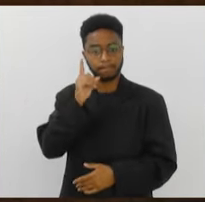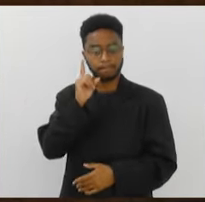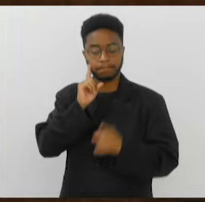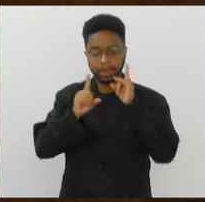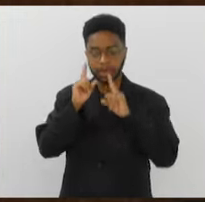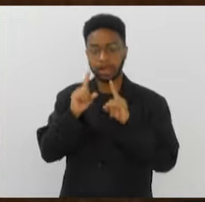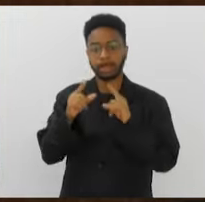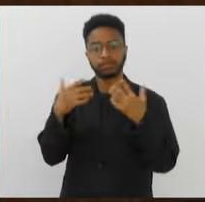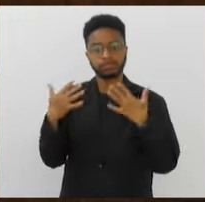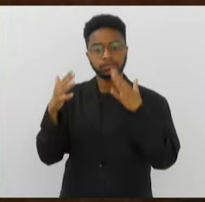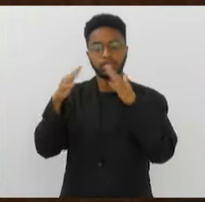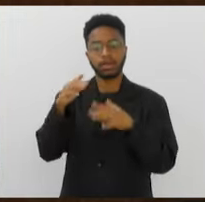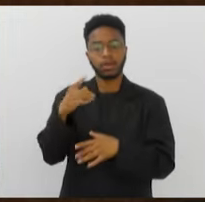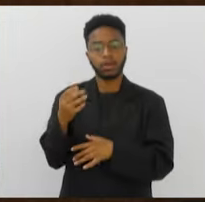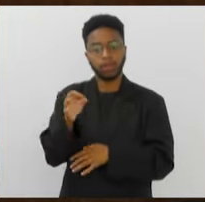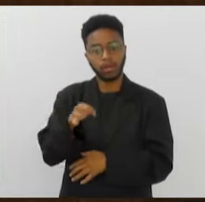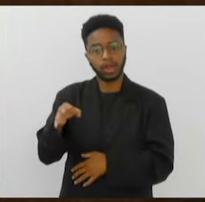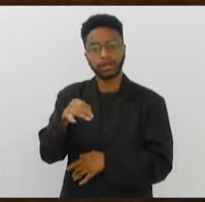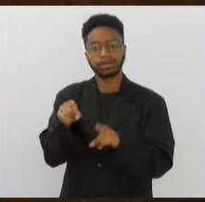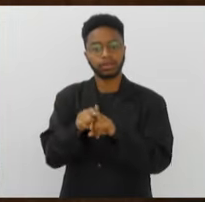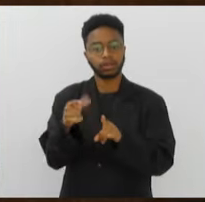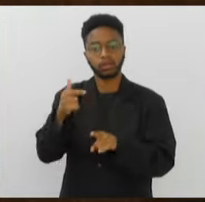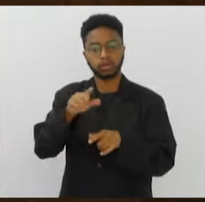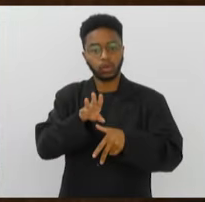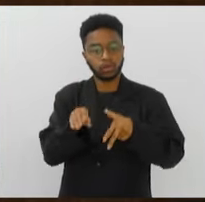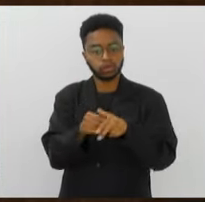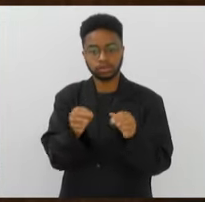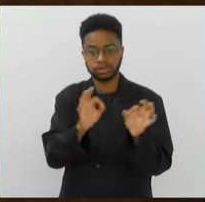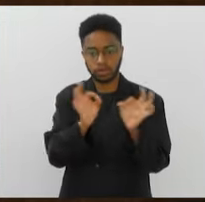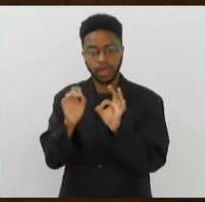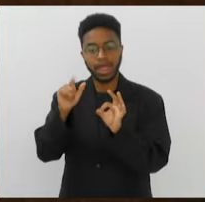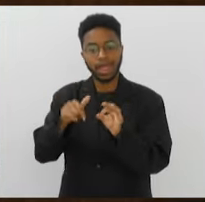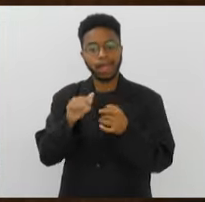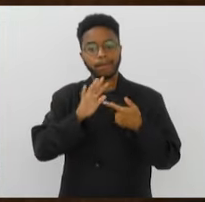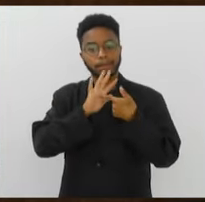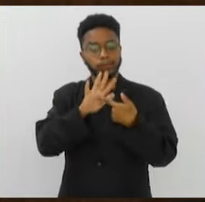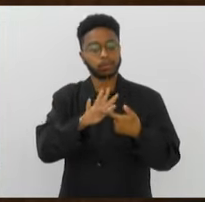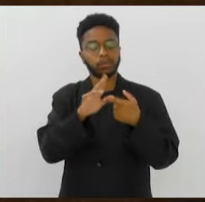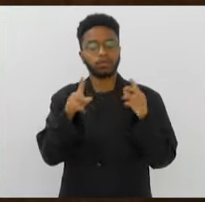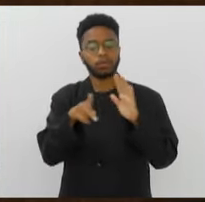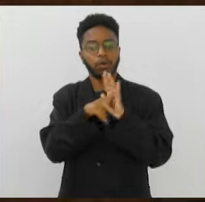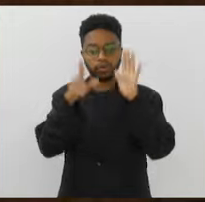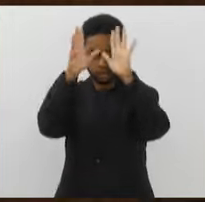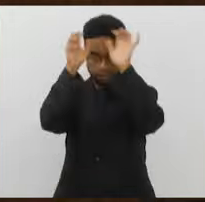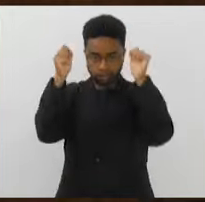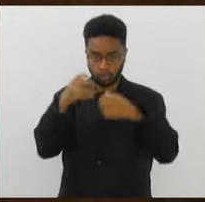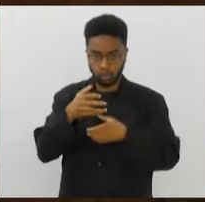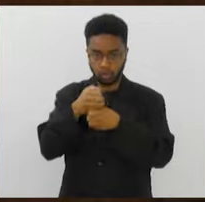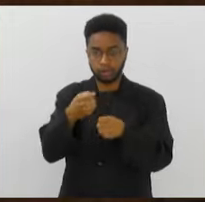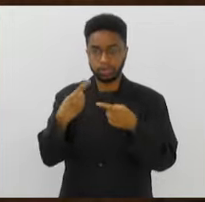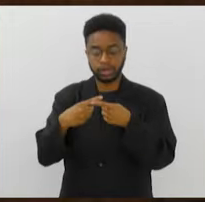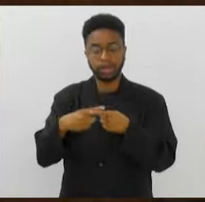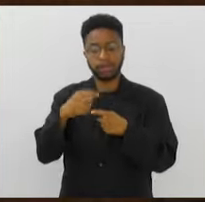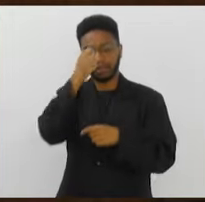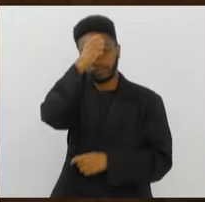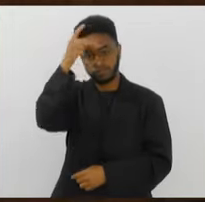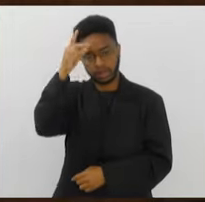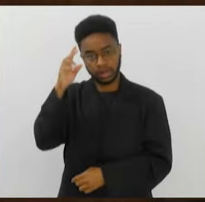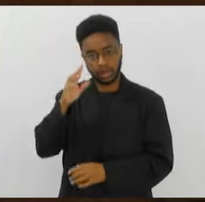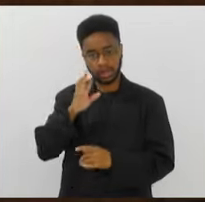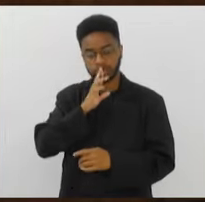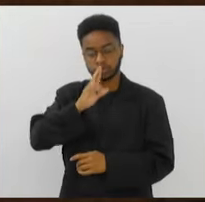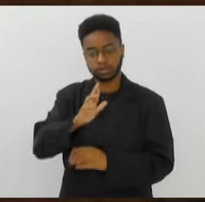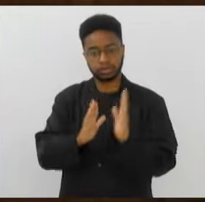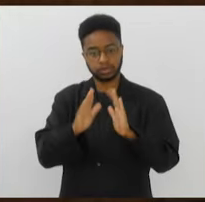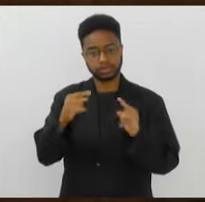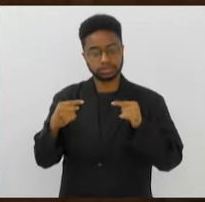nenhuma. O que tem são apontamentos do Tribunal de Contas que a prefeitura vai responder dentro do tempo hábil e fazer as